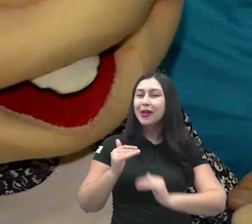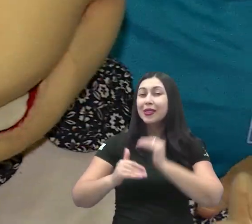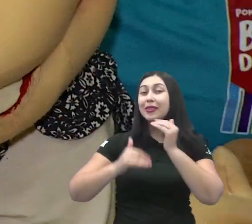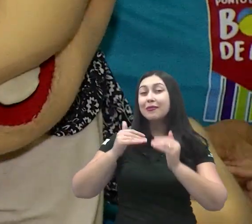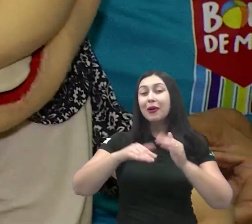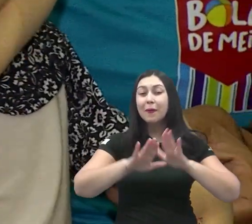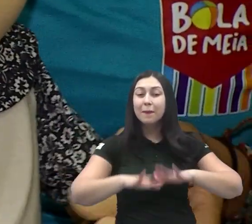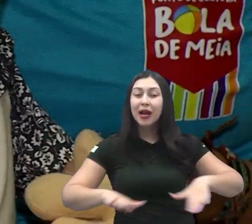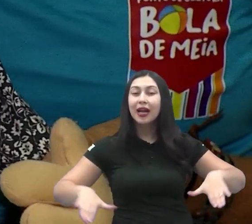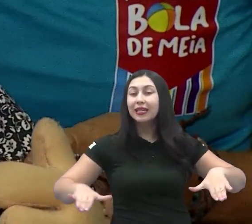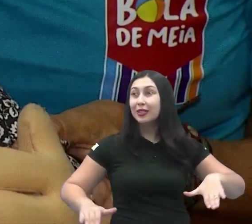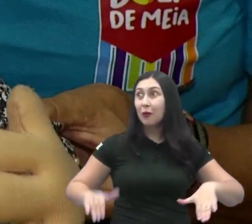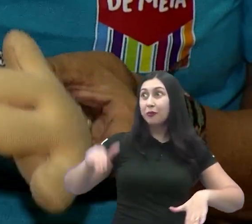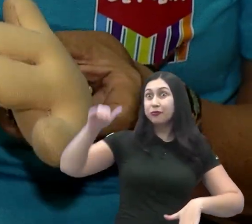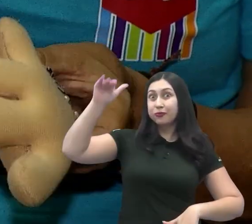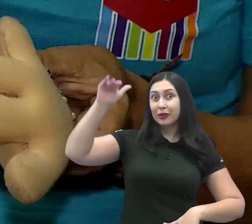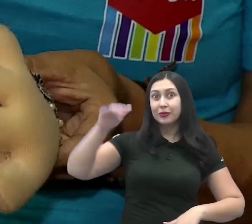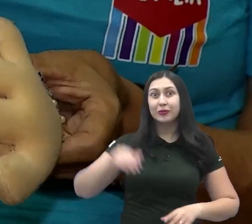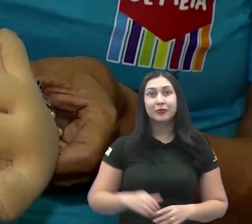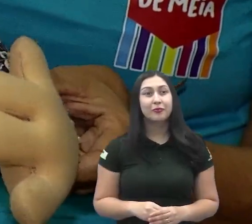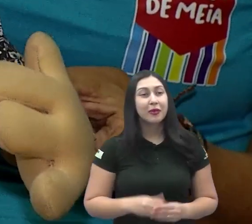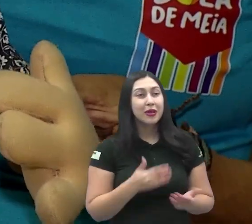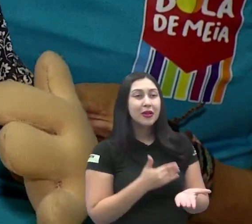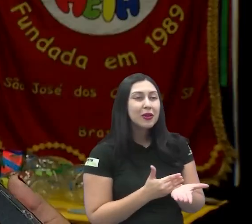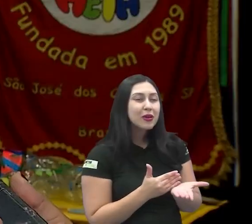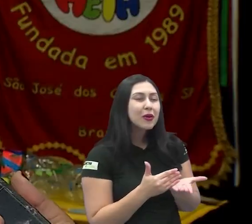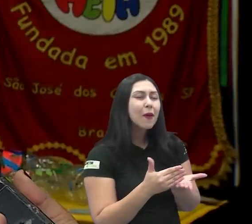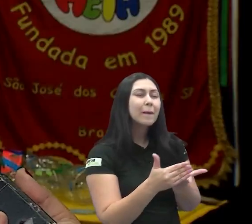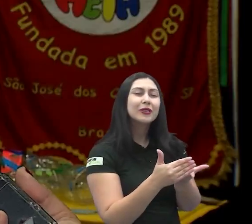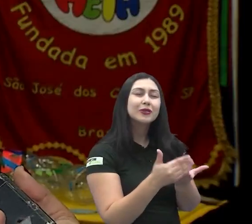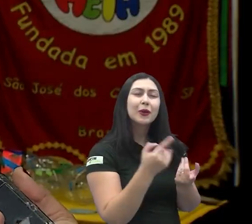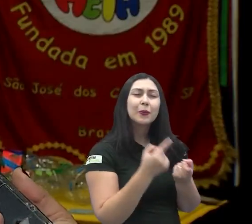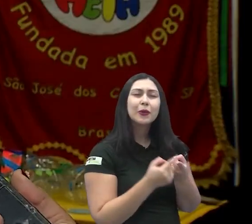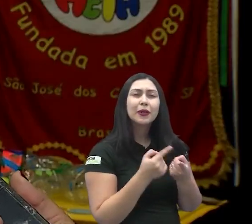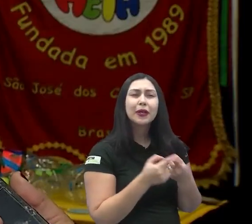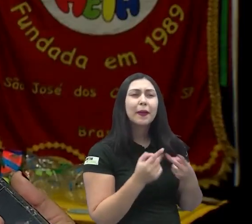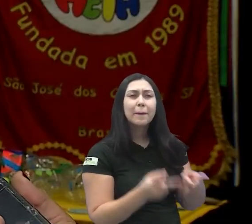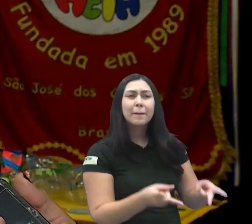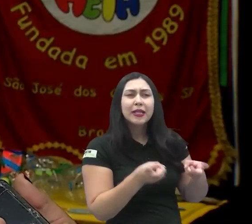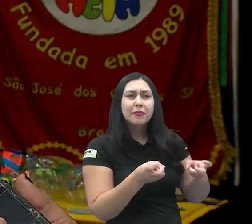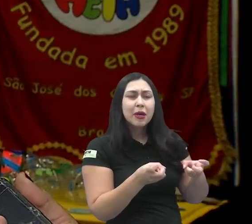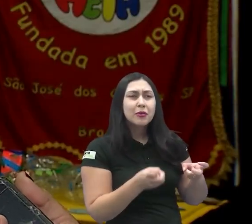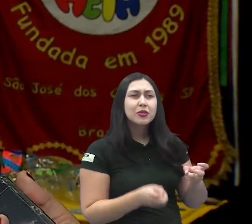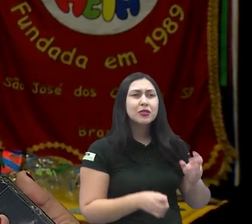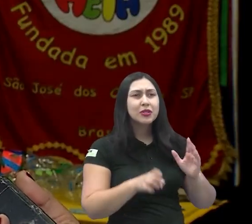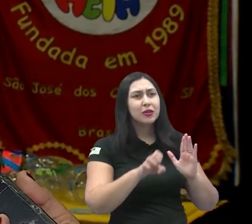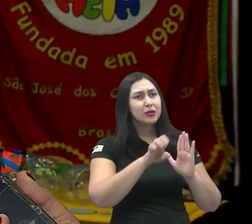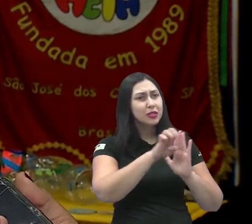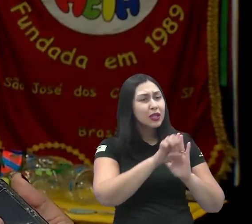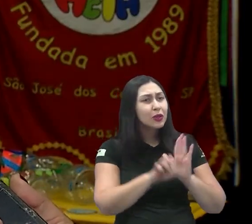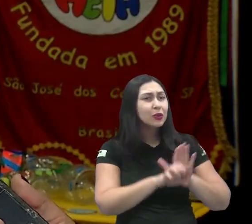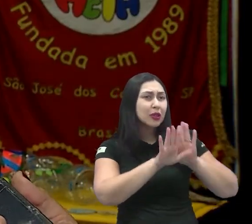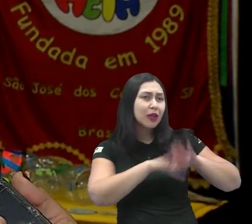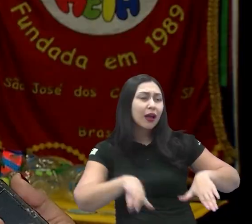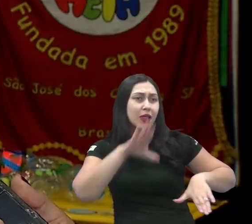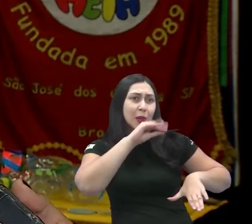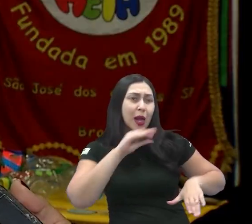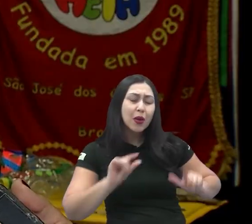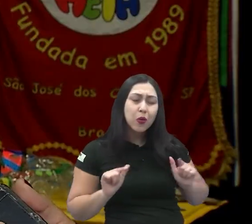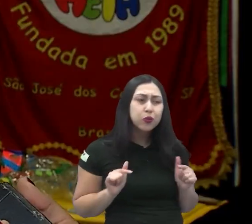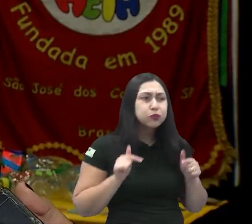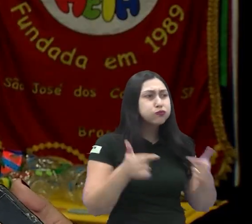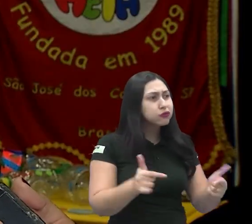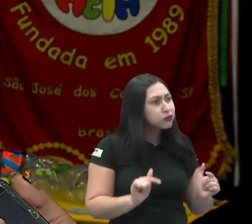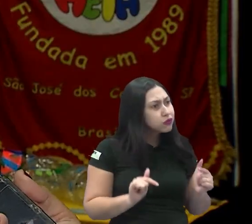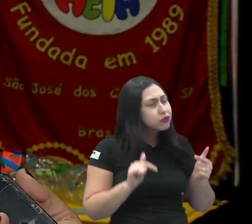e desenvolvimento para todas as idades. Ela nasceu muito das lutas do ECA, do Estatuto